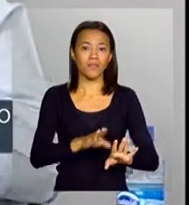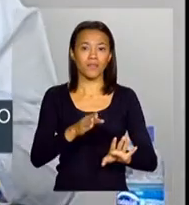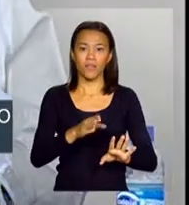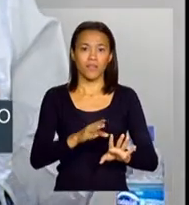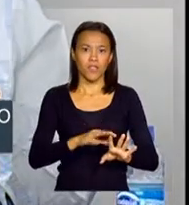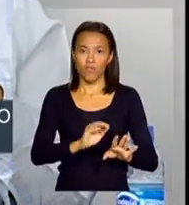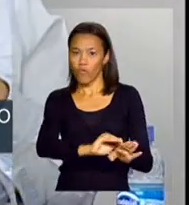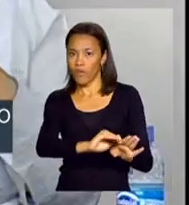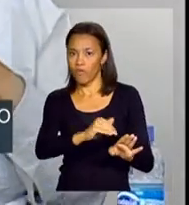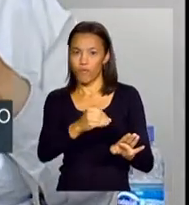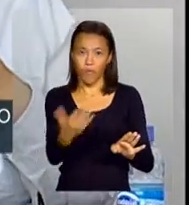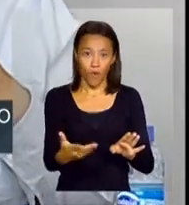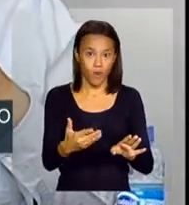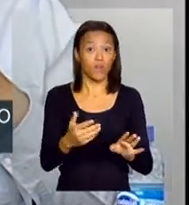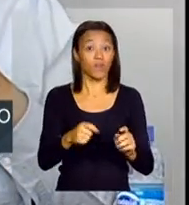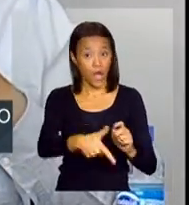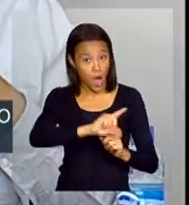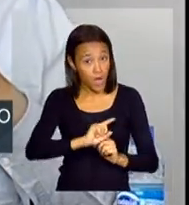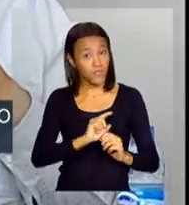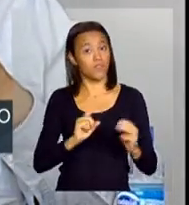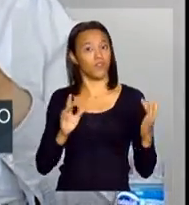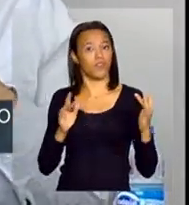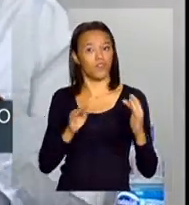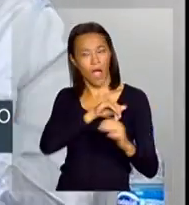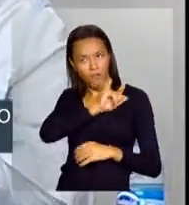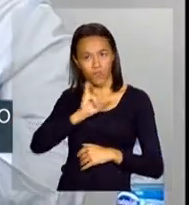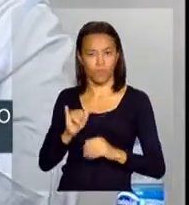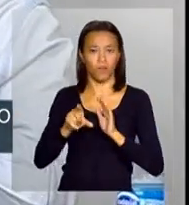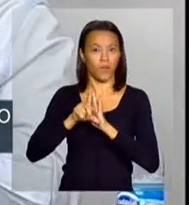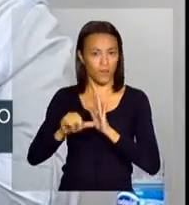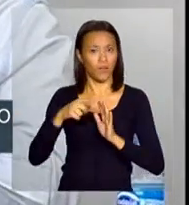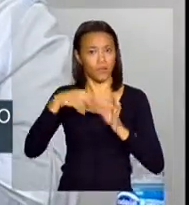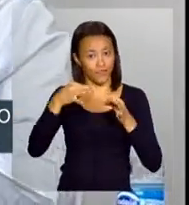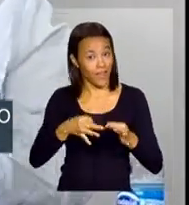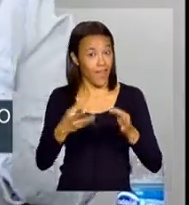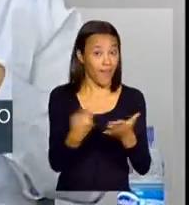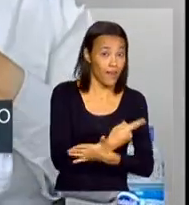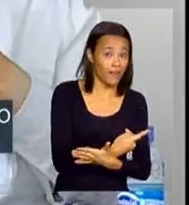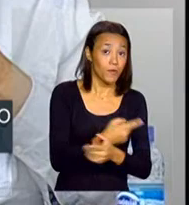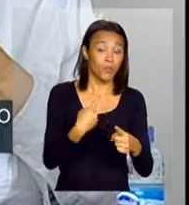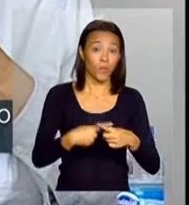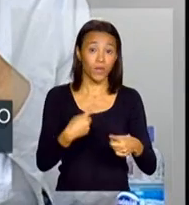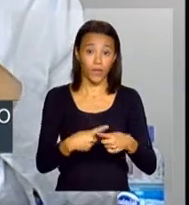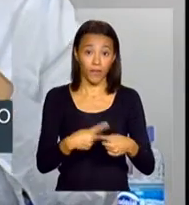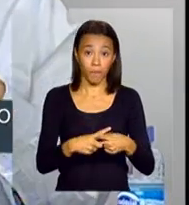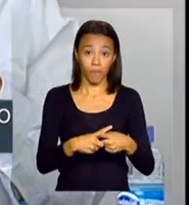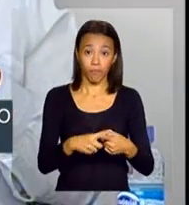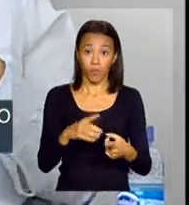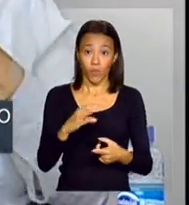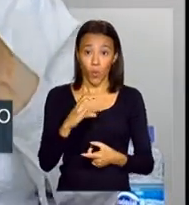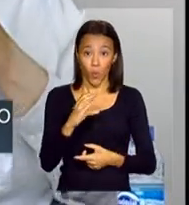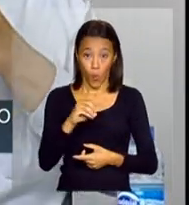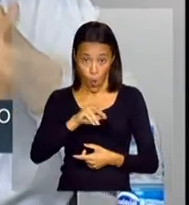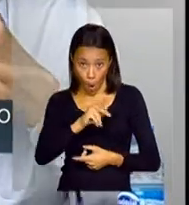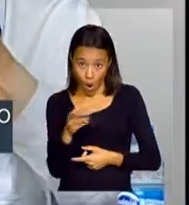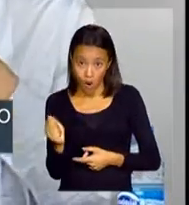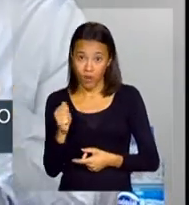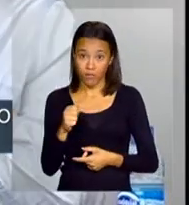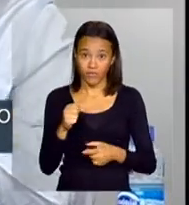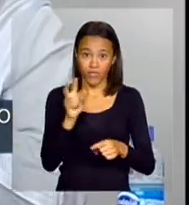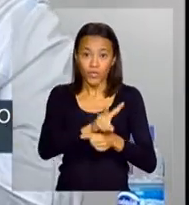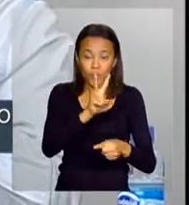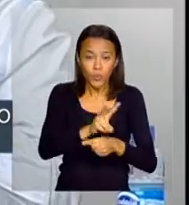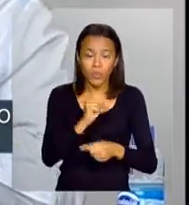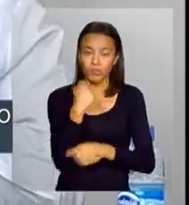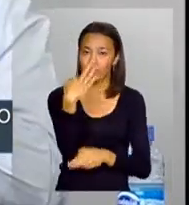desmatou fora dessas áreas sem autorização de supressão, que também está ilegal, porque o órgão ambiental não respondeu, porque não sabia que tinha que